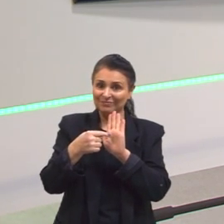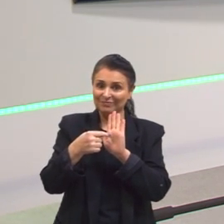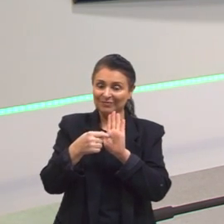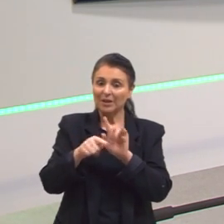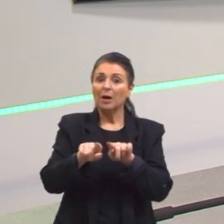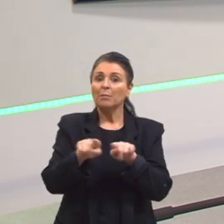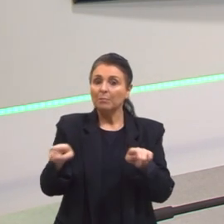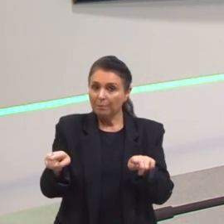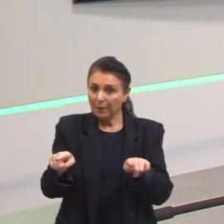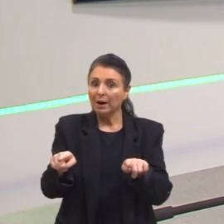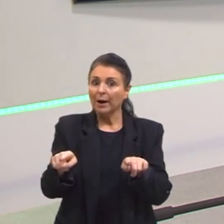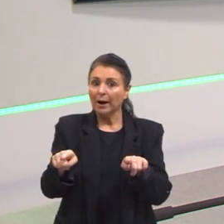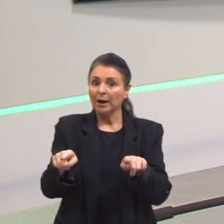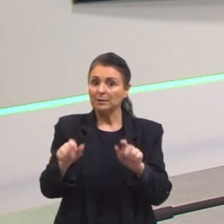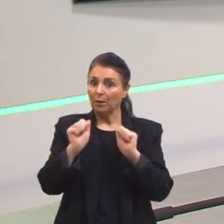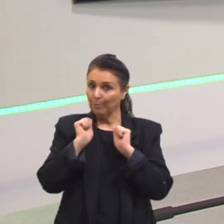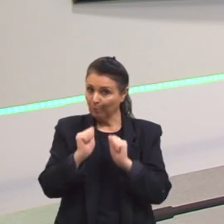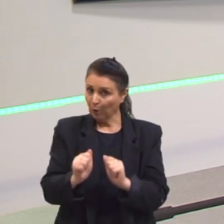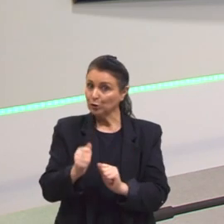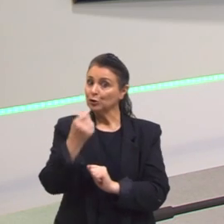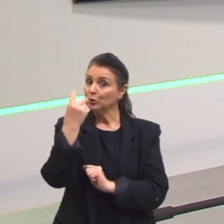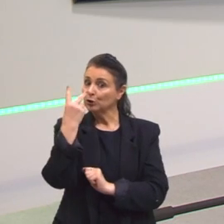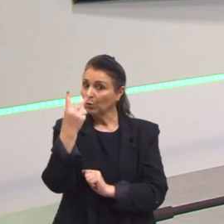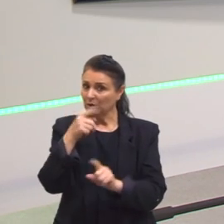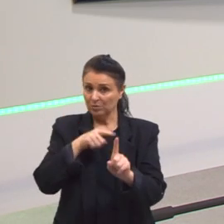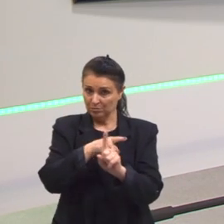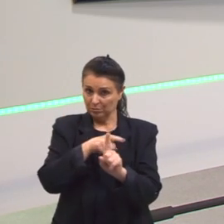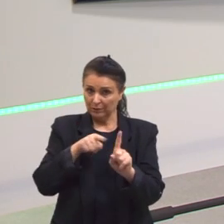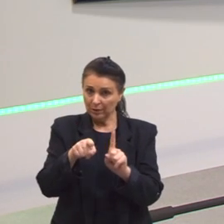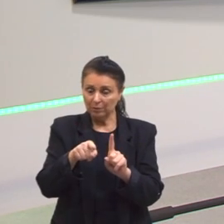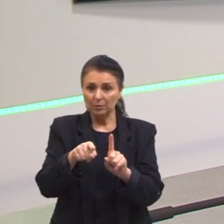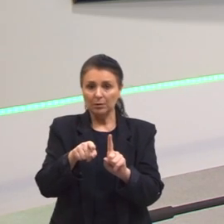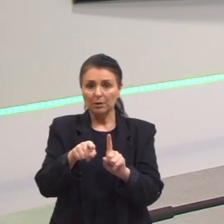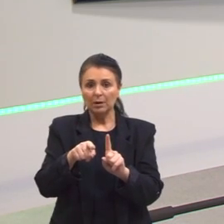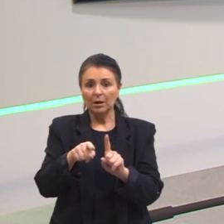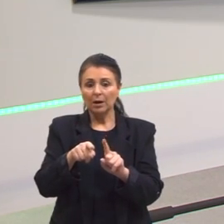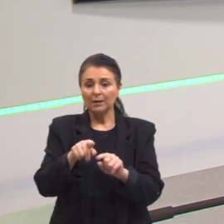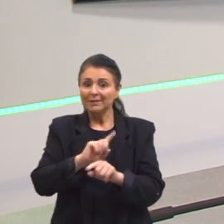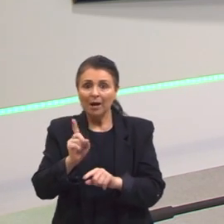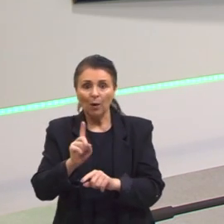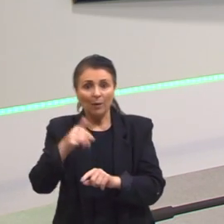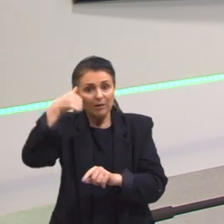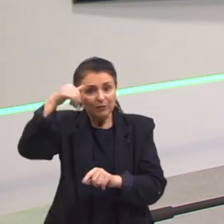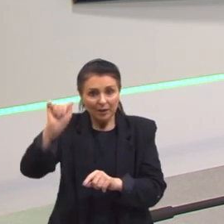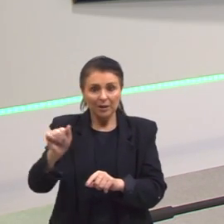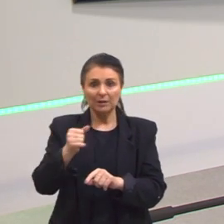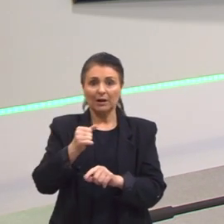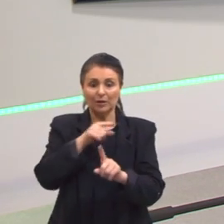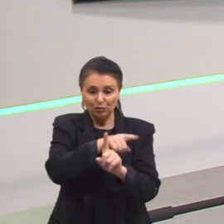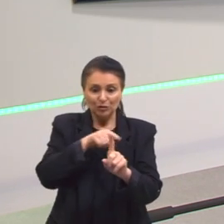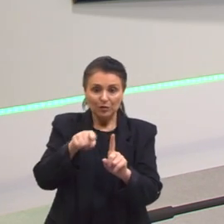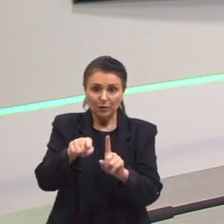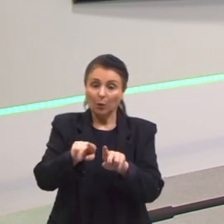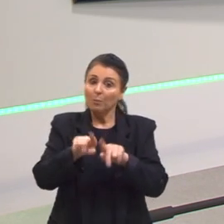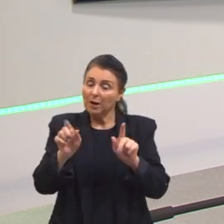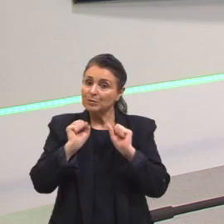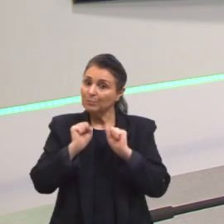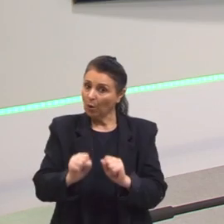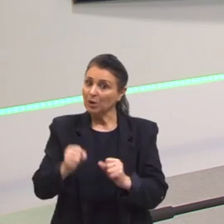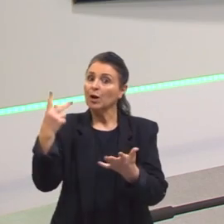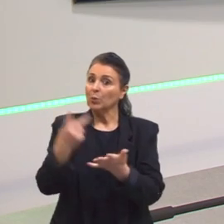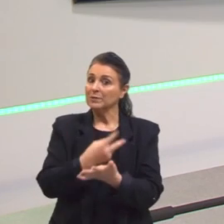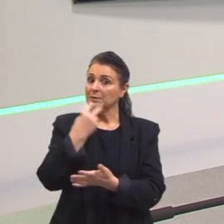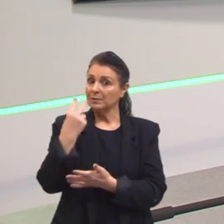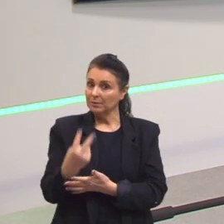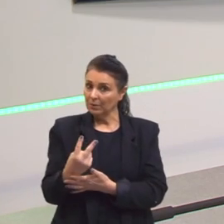seguir os dois desvios que eu posso ter Claro que não eu não posso errar nada então eu vou para esse texto pensando